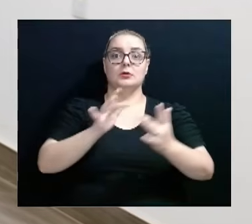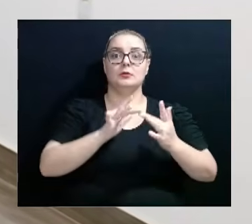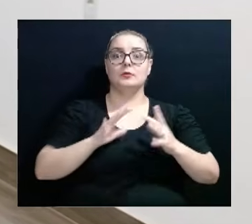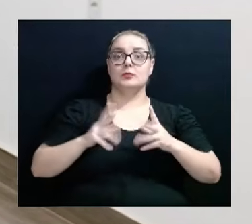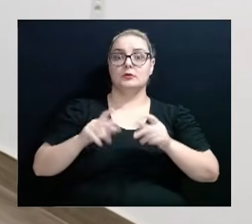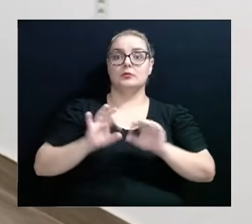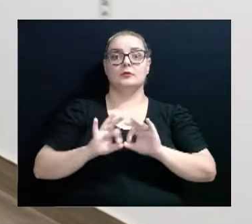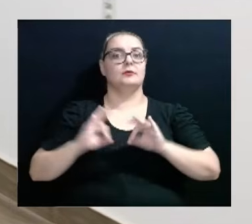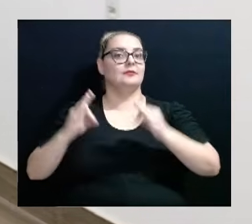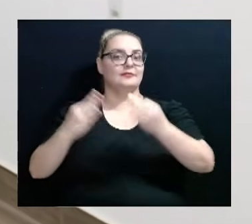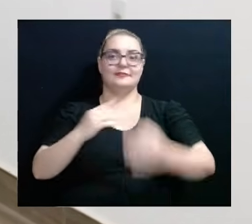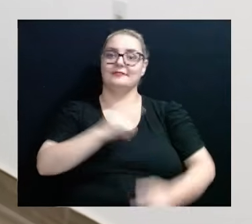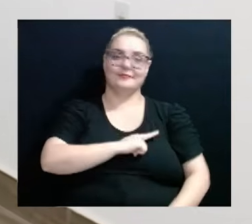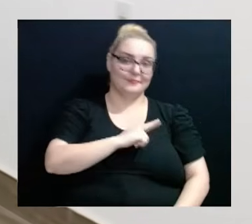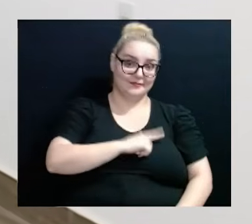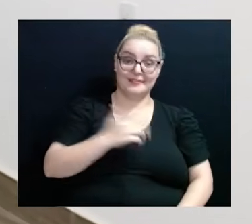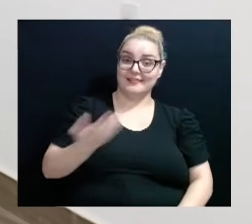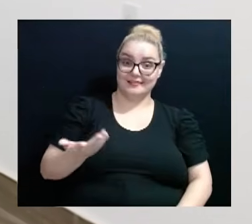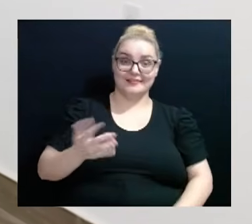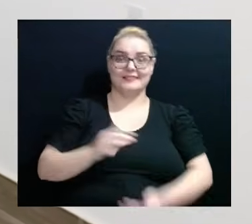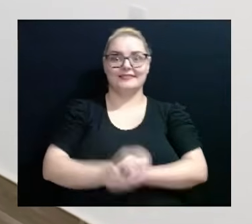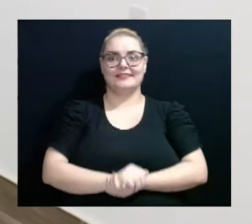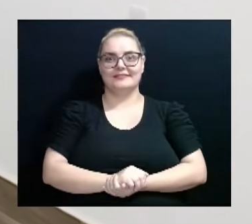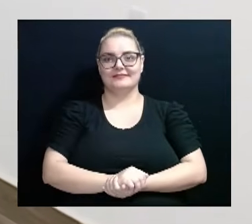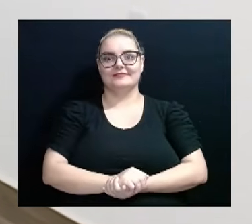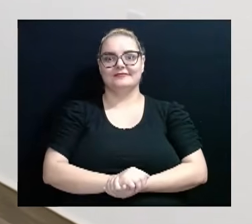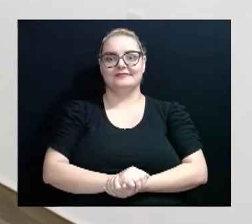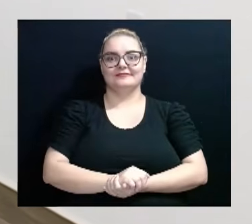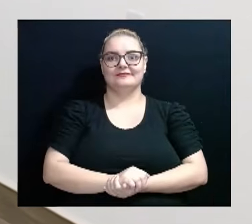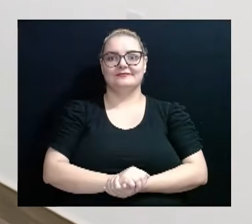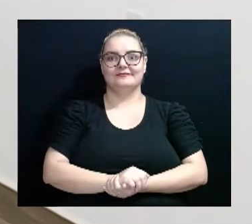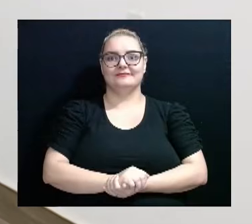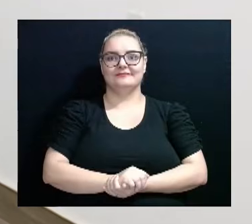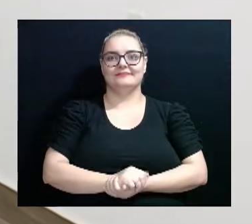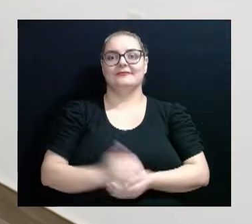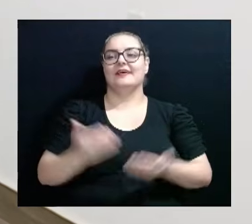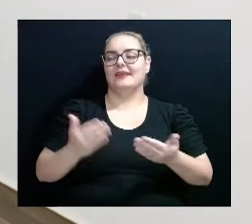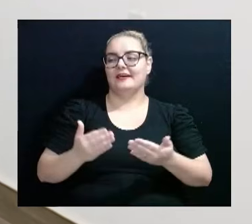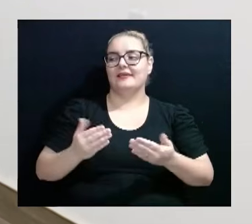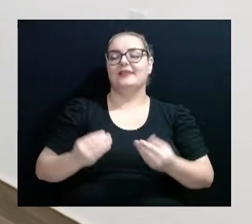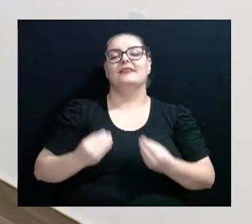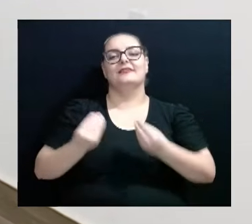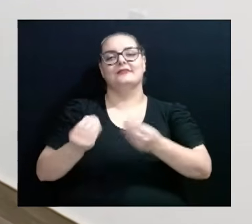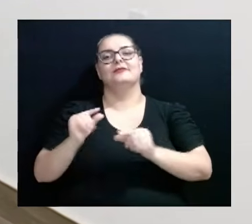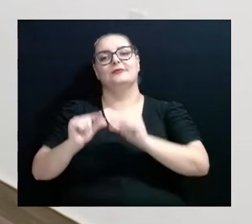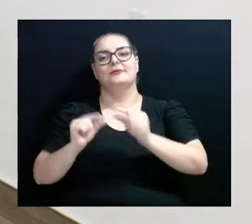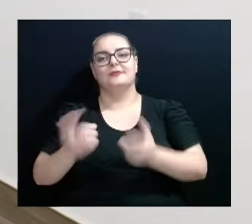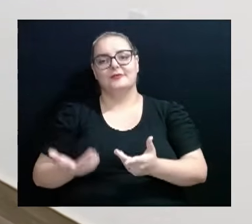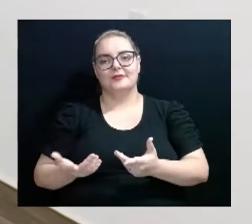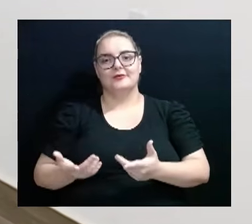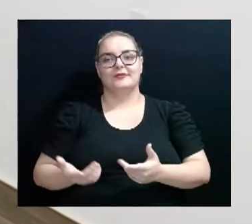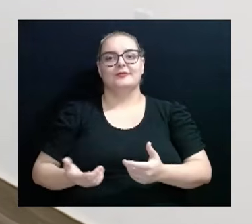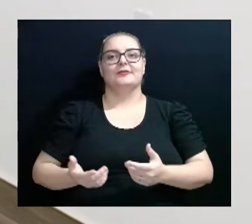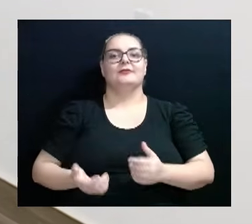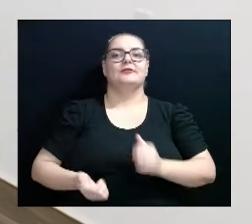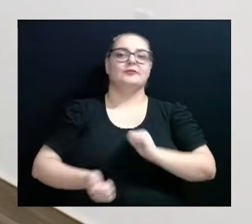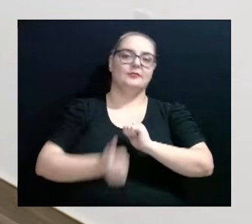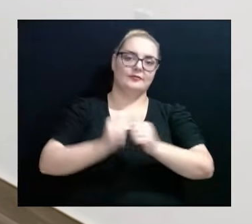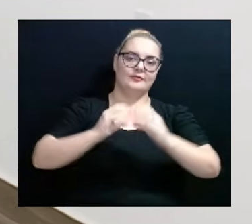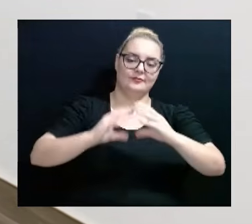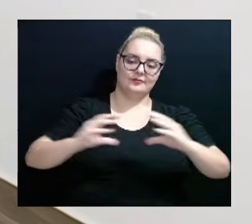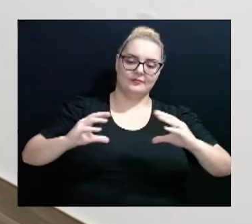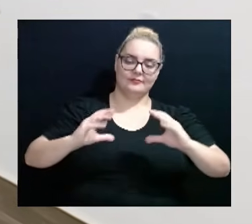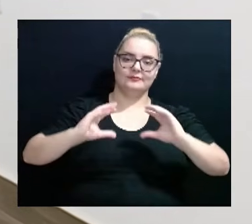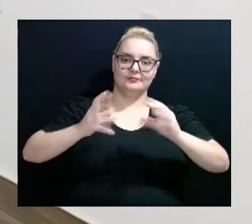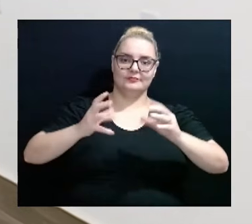Em 2021 eu volto a morar em Campinas e alguns colegas, né, já